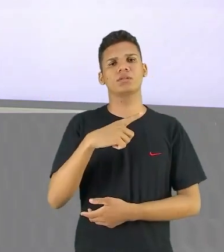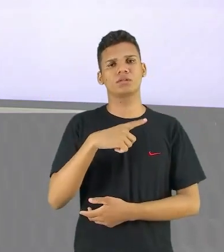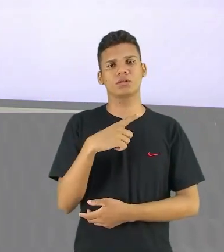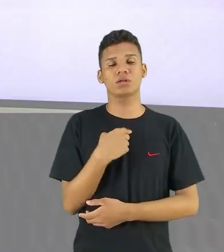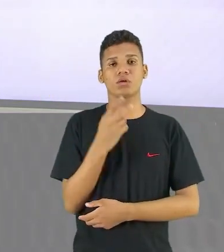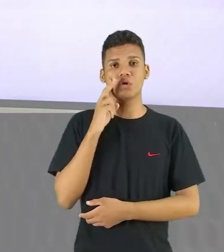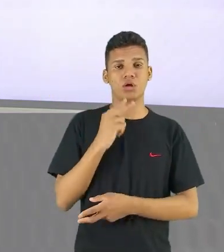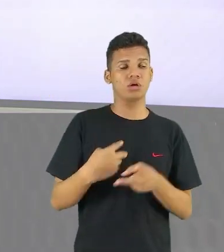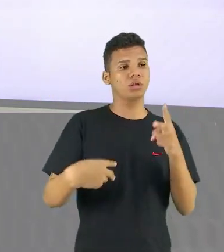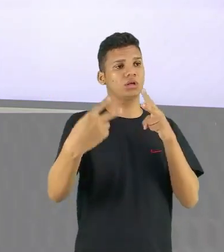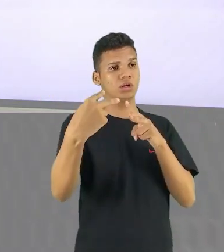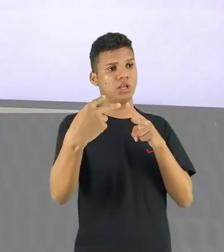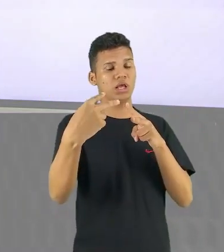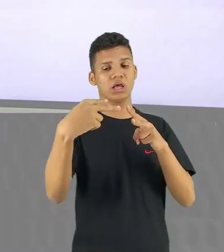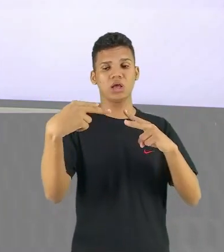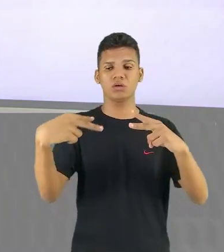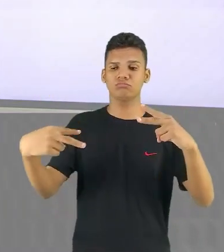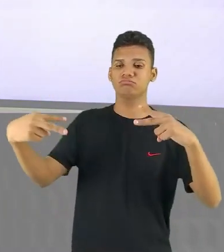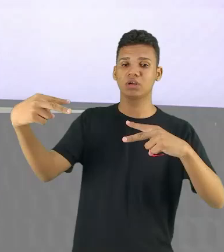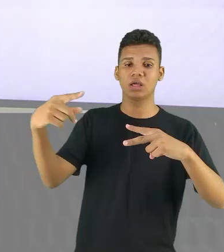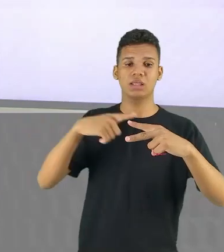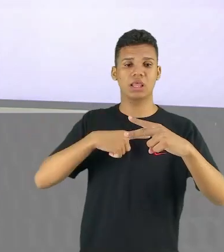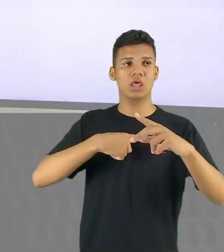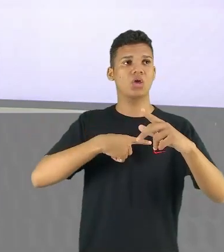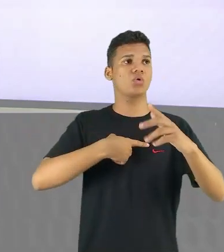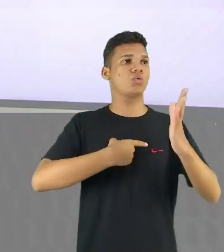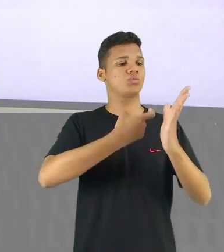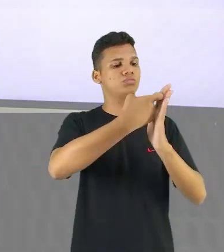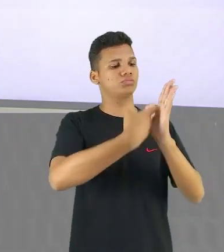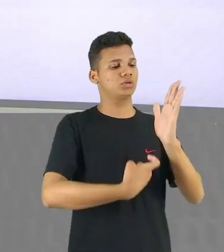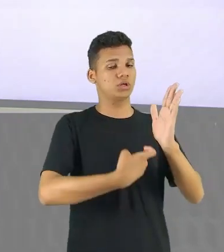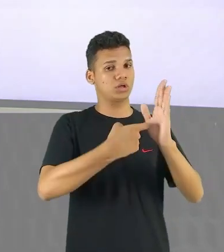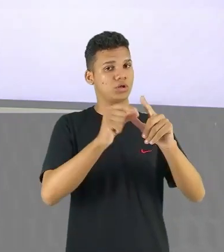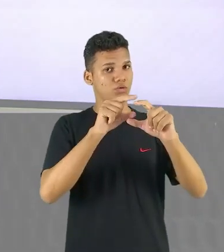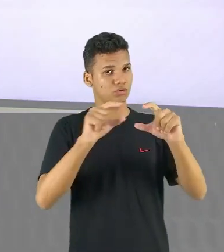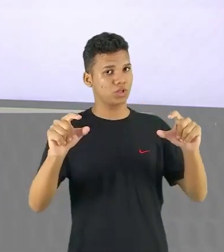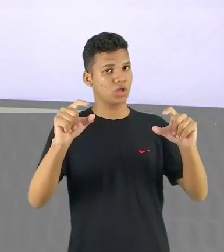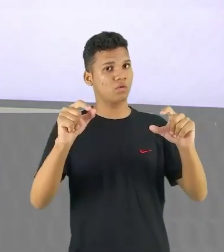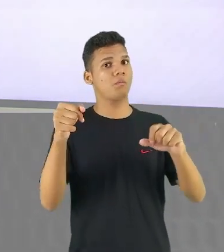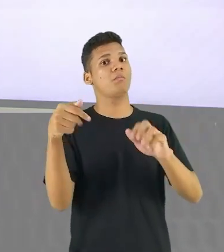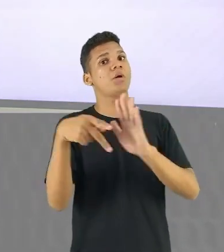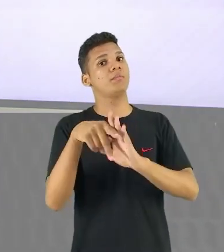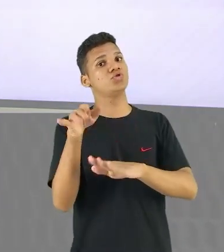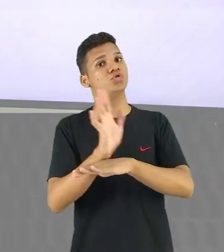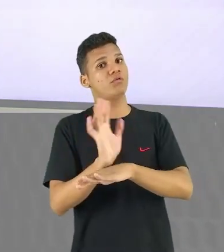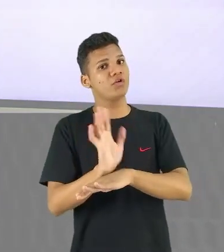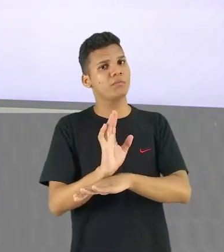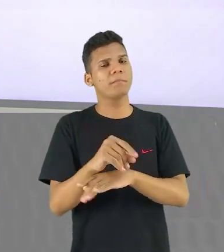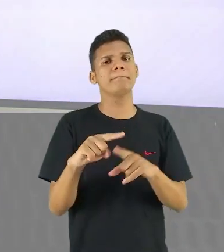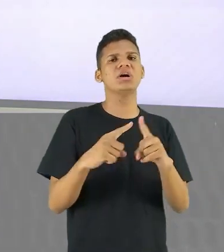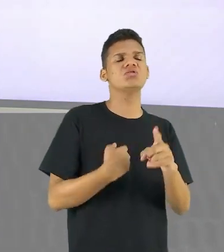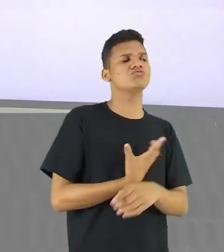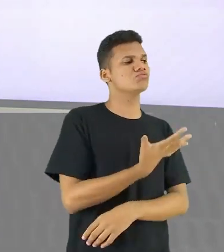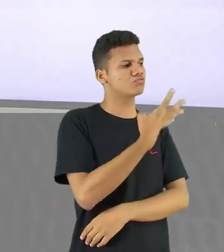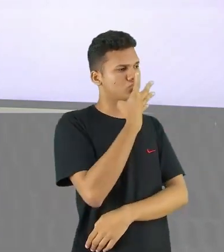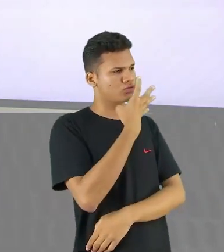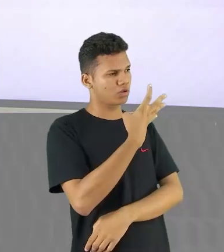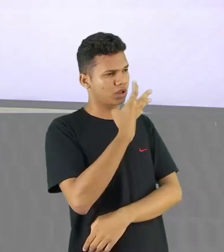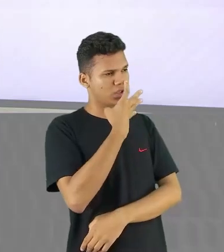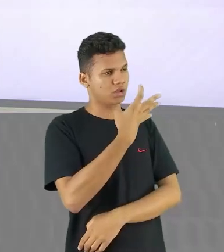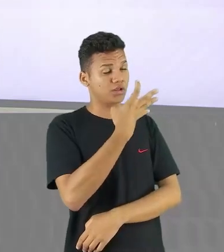o olhar dos personagens, esse trecho de roteiro de um filme permite reconhecer que a